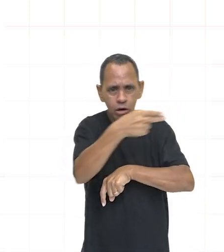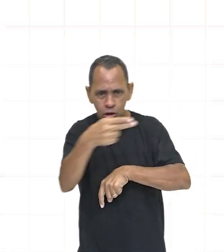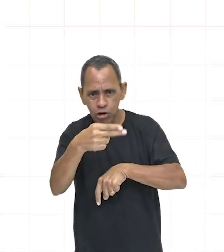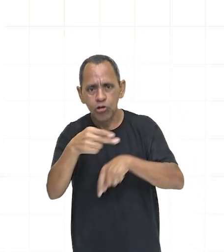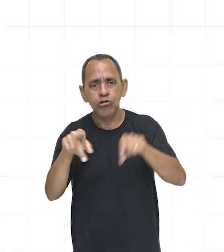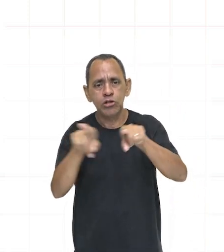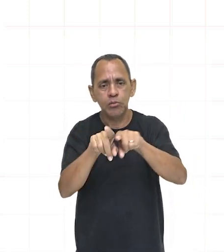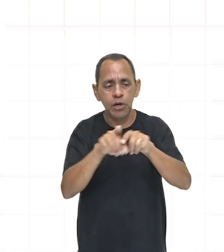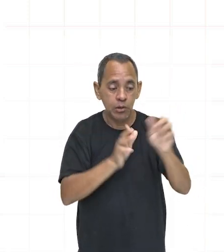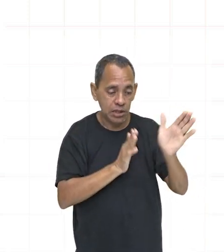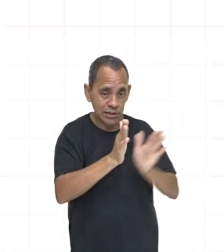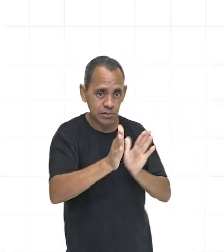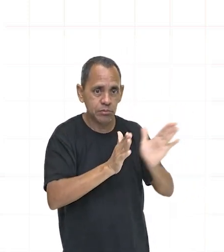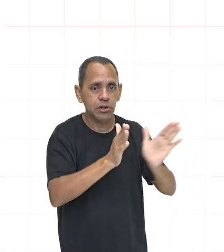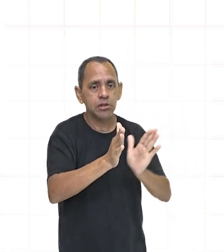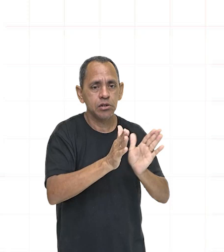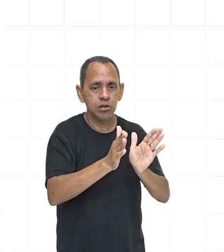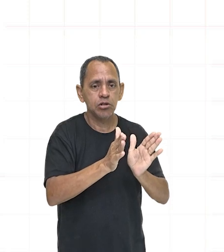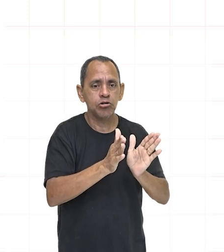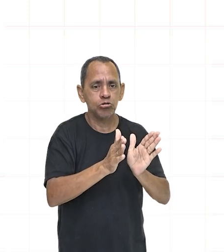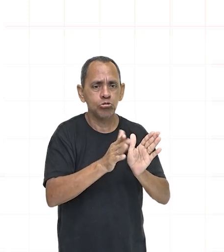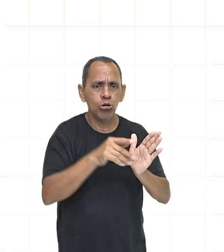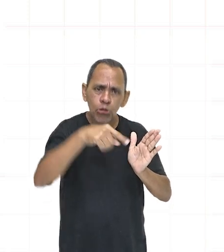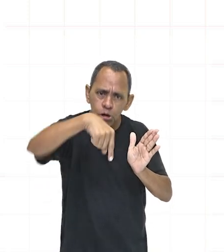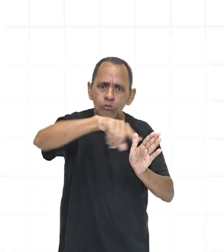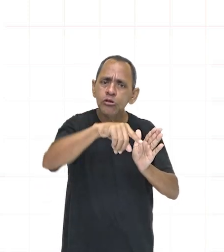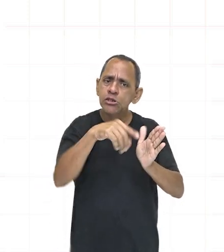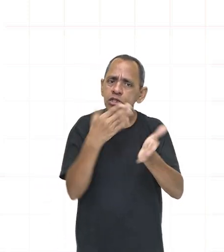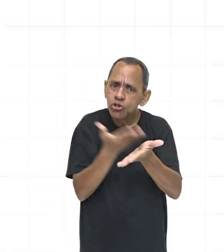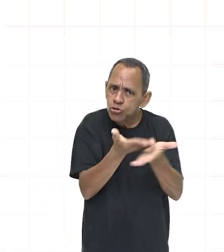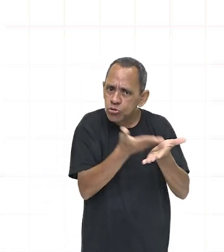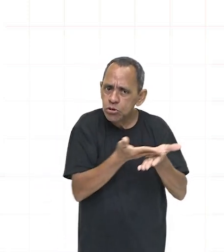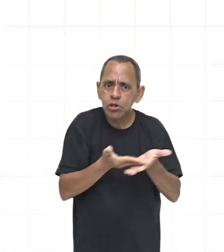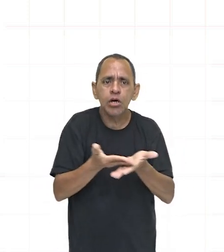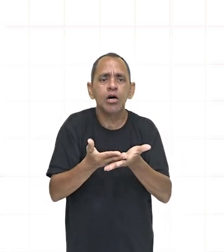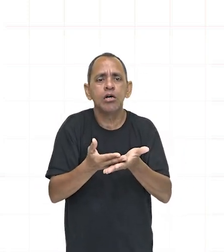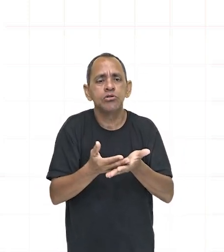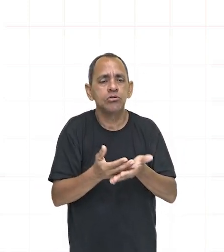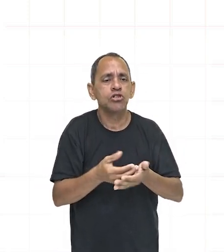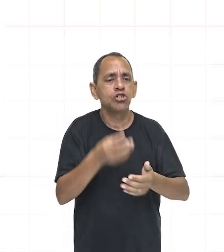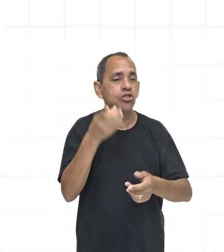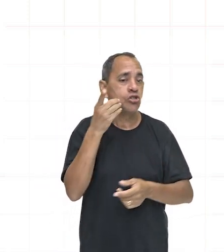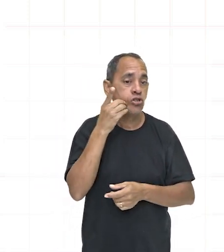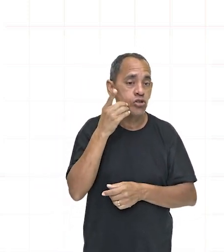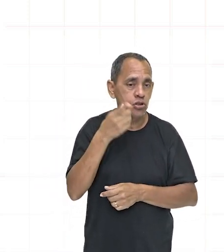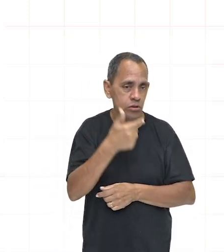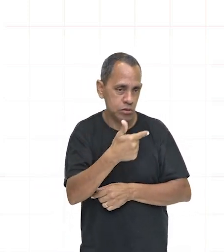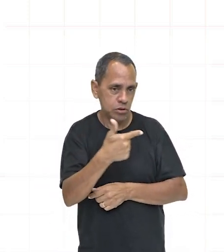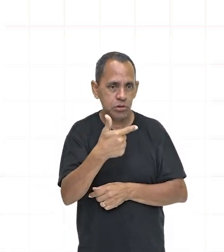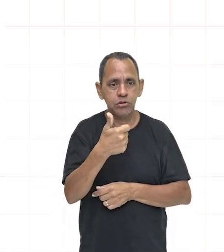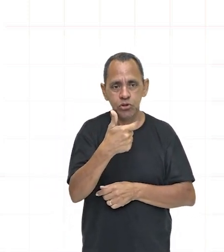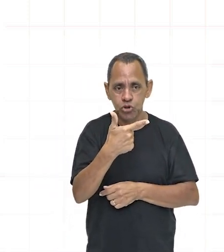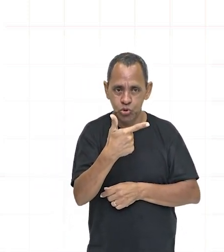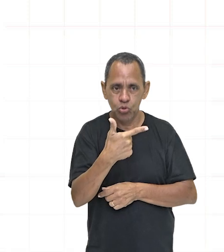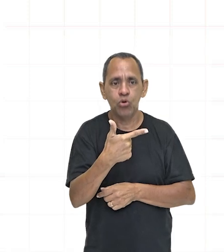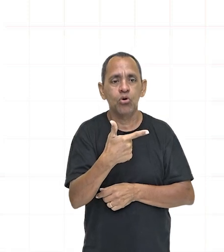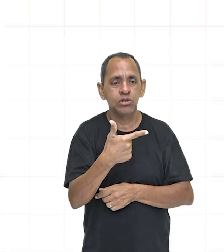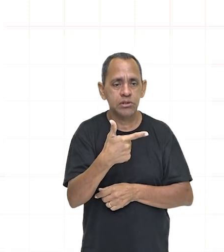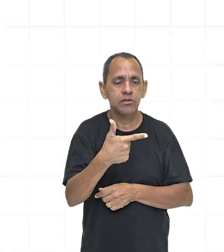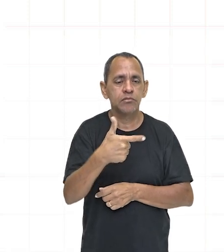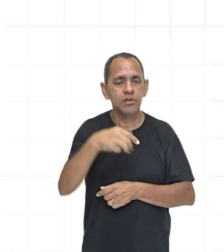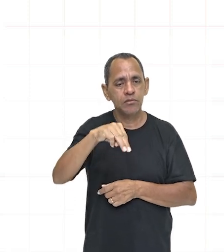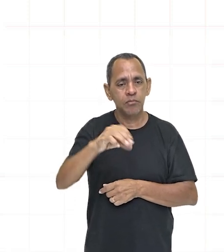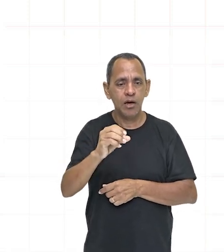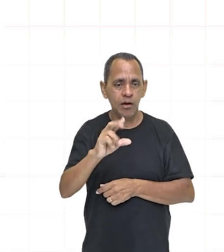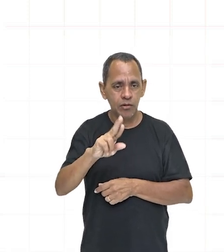que vocês estão estudando agora, foi do dia 12 de março de 2024. Nesse dia,